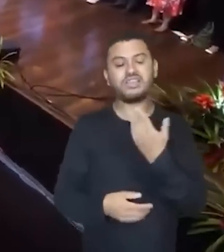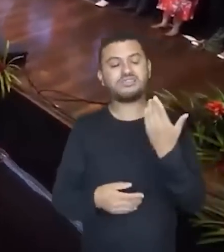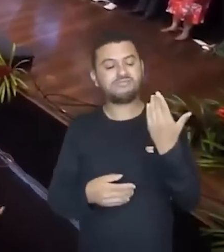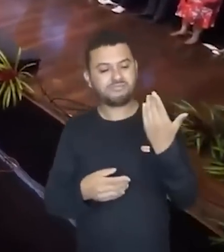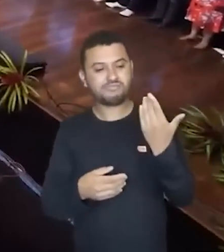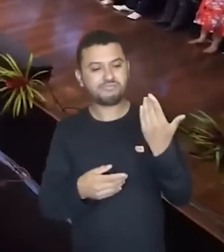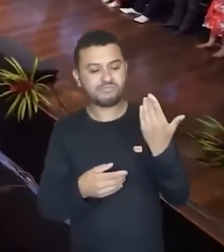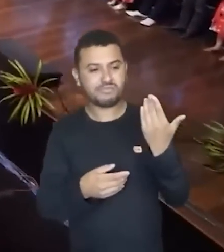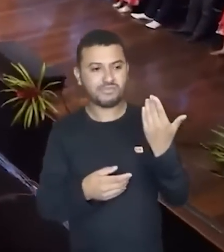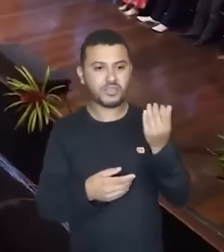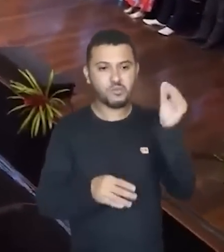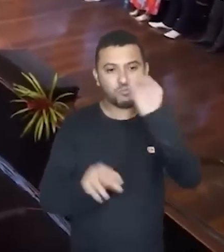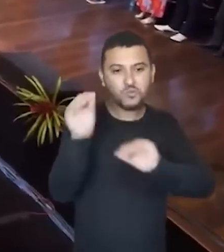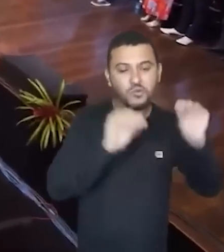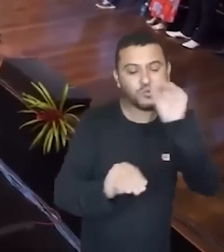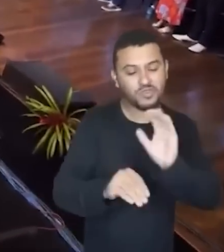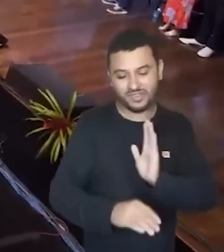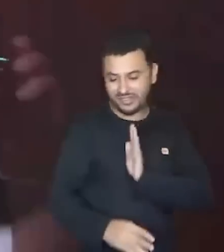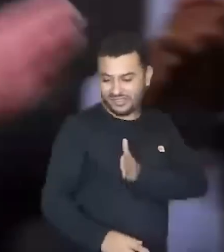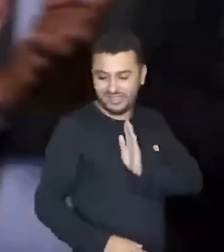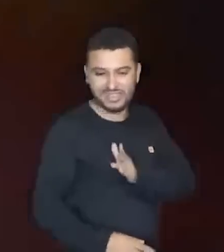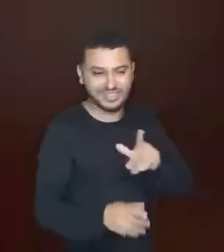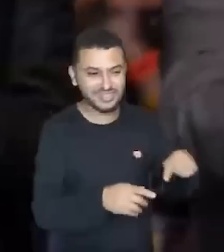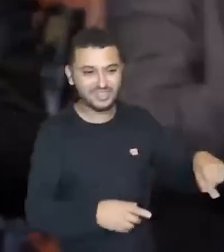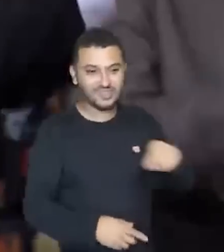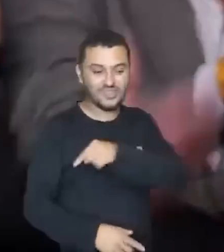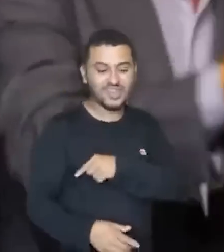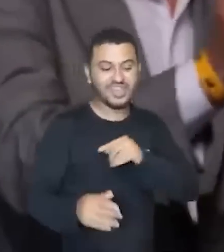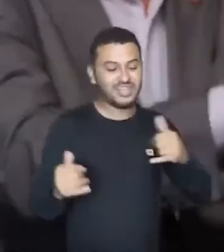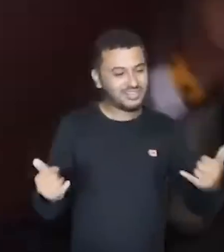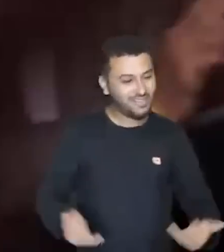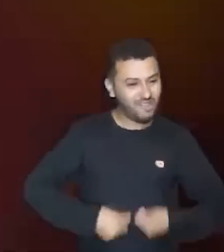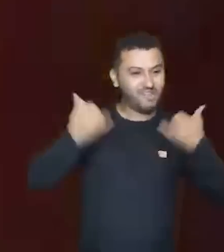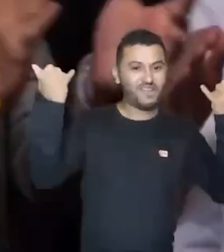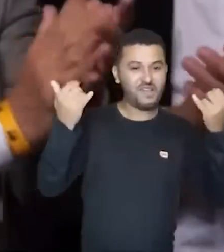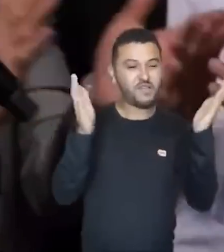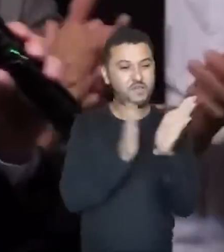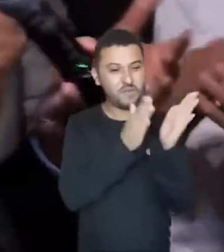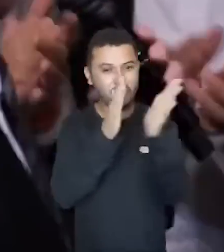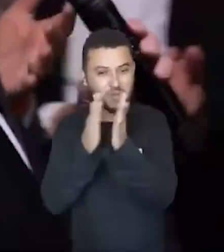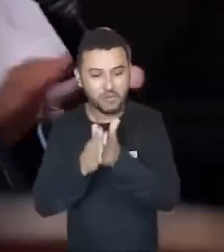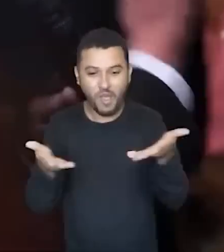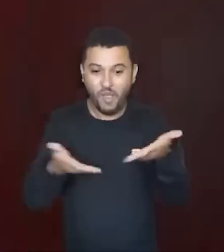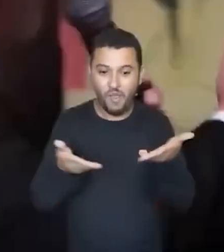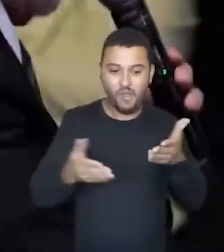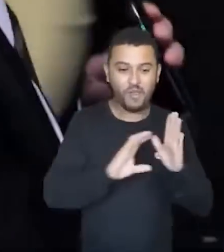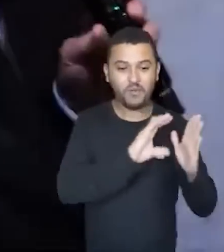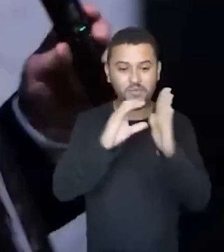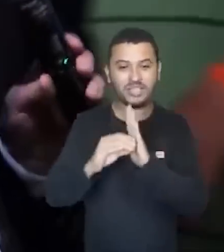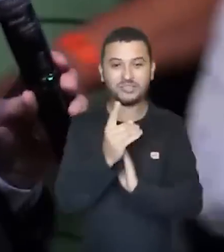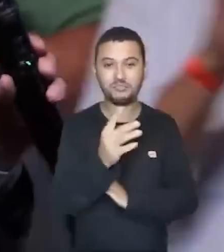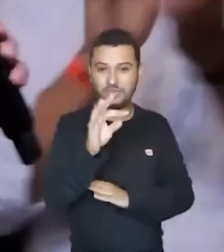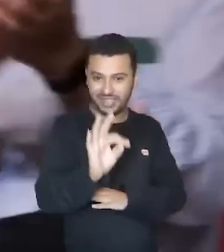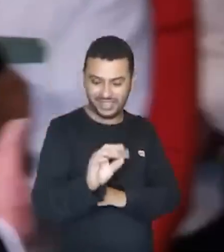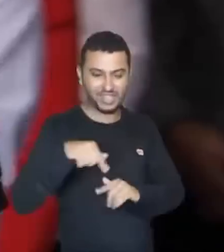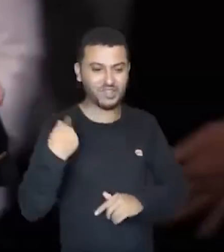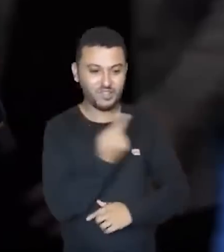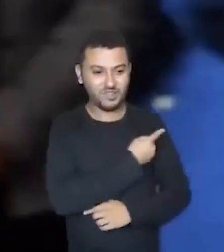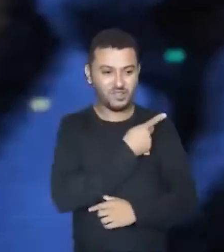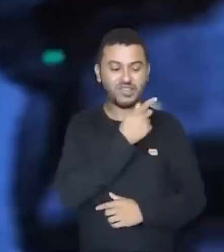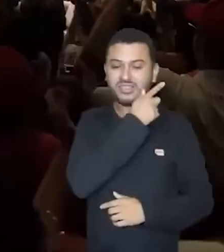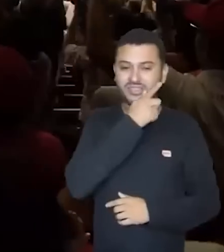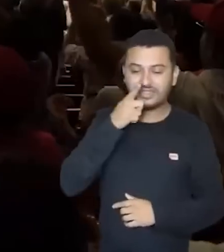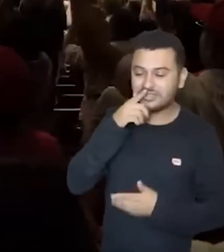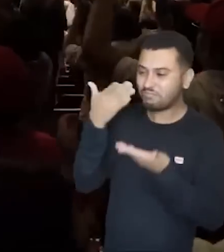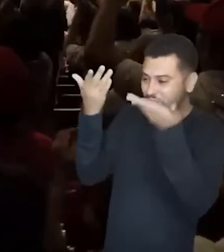no coração, feliz aniversário e parabéns, Gleice, pelo teu trabalho como presidenta desse partido.